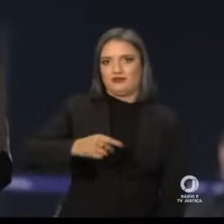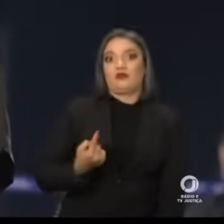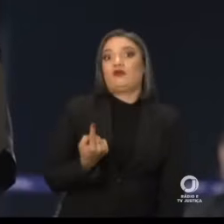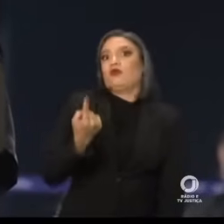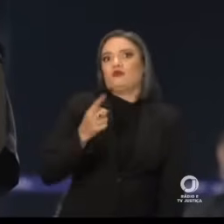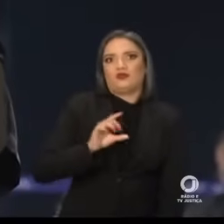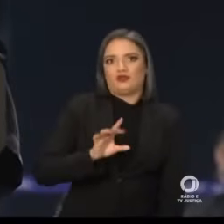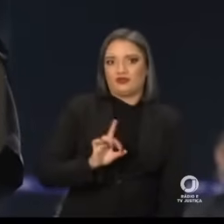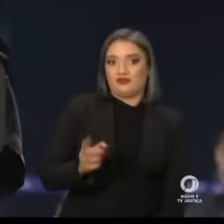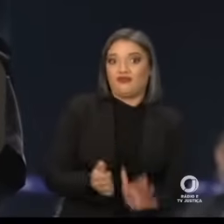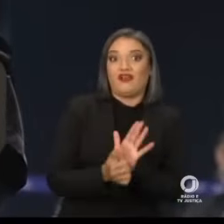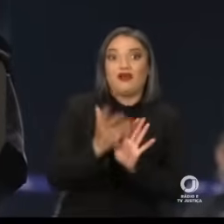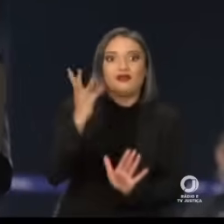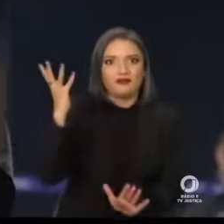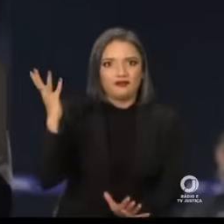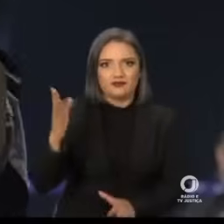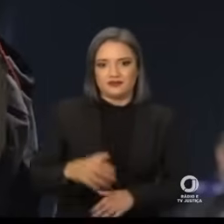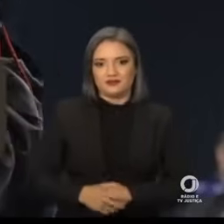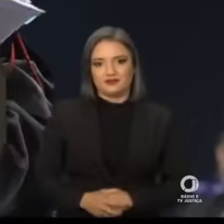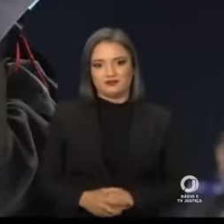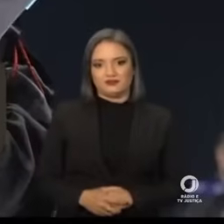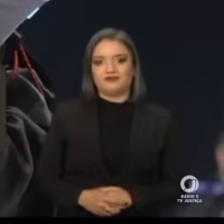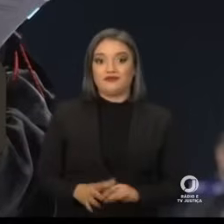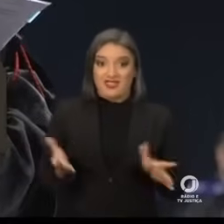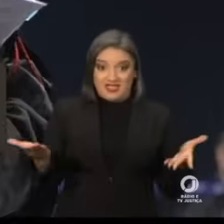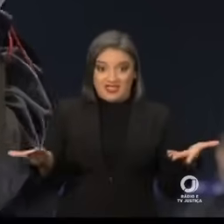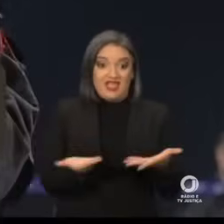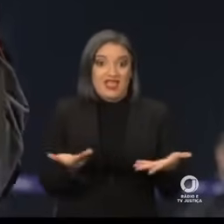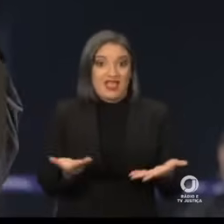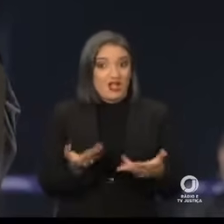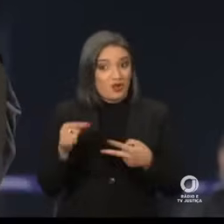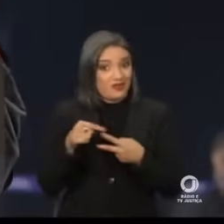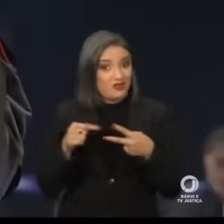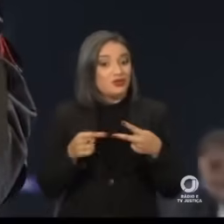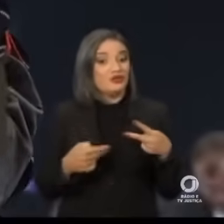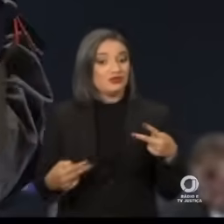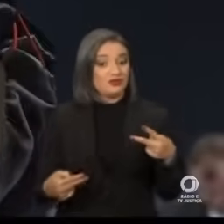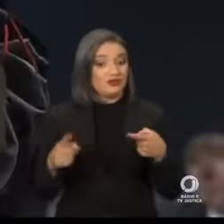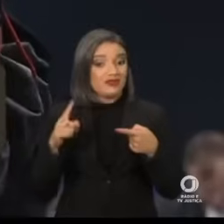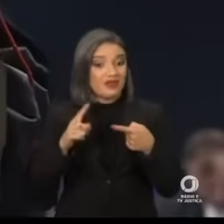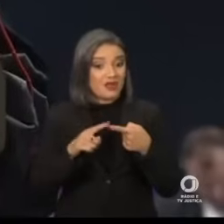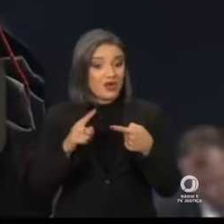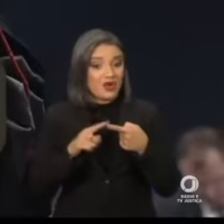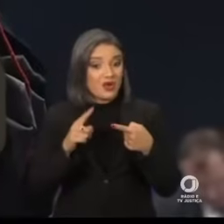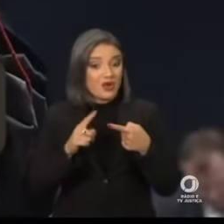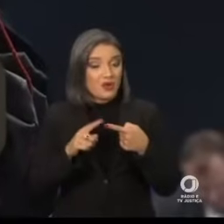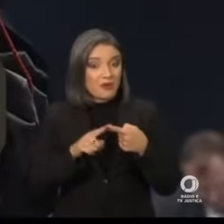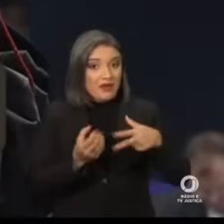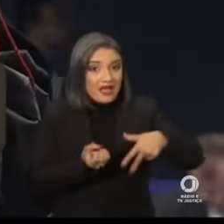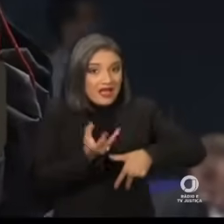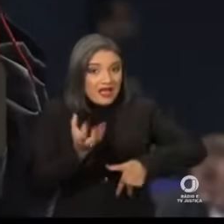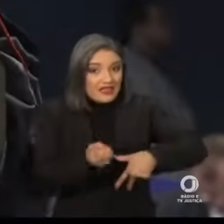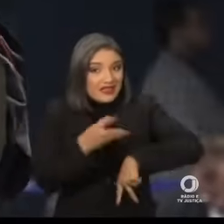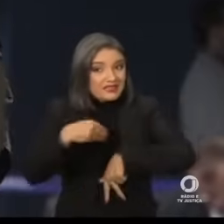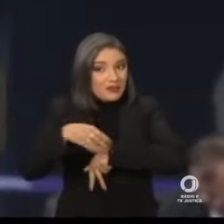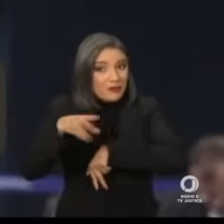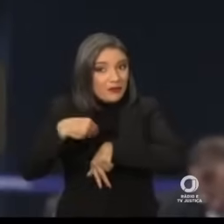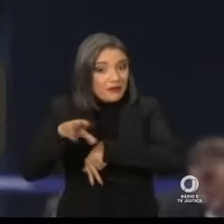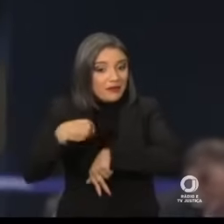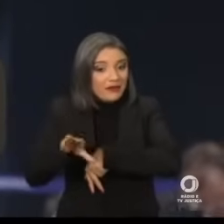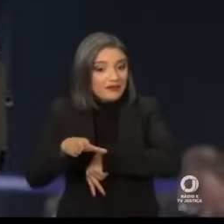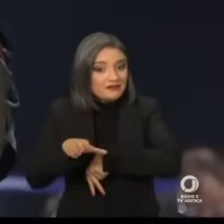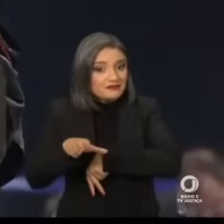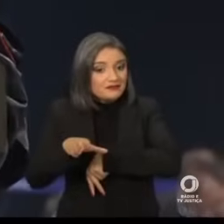vez. E agora com duas questões. Ele rompeu a delação formalmente, porque ele, na